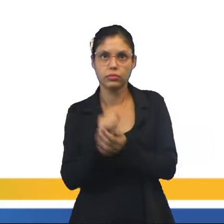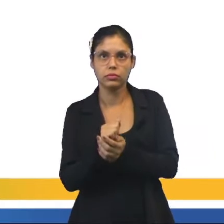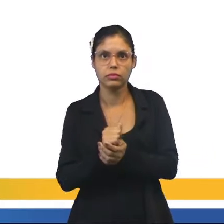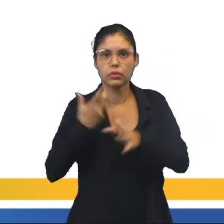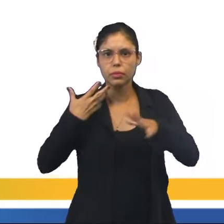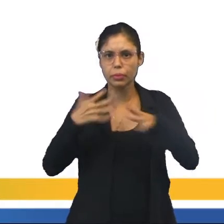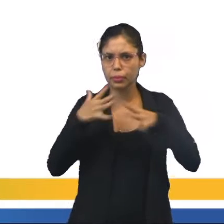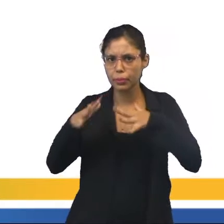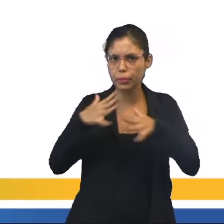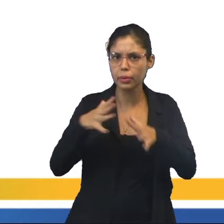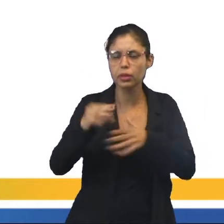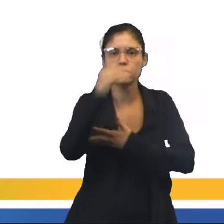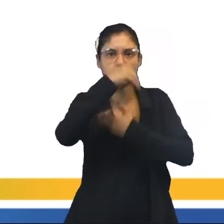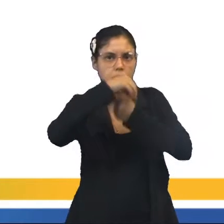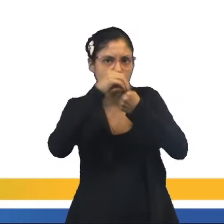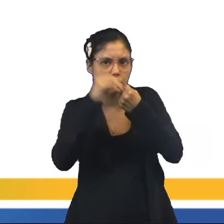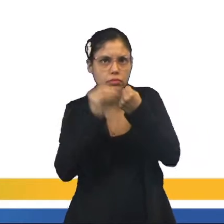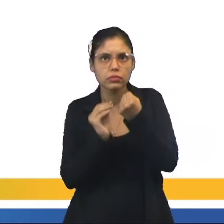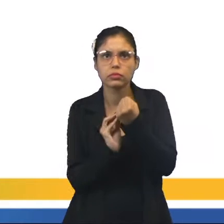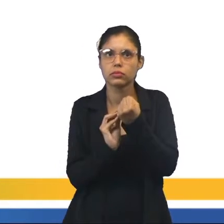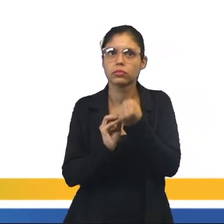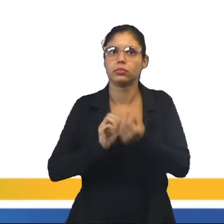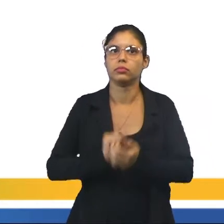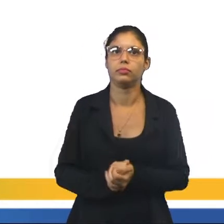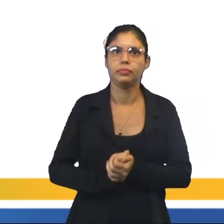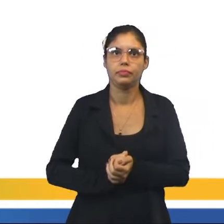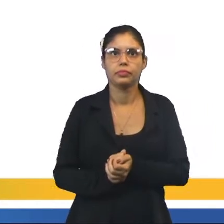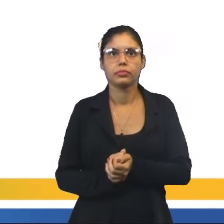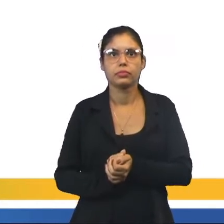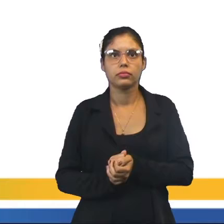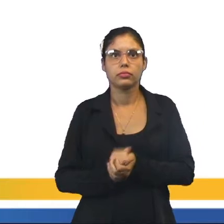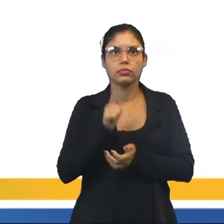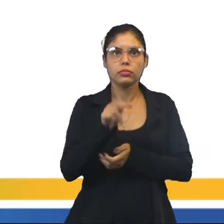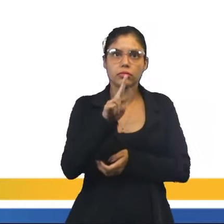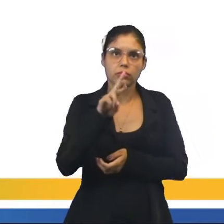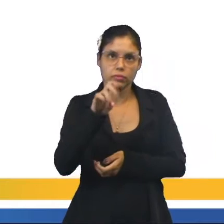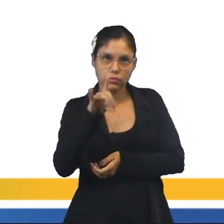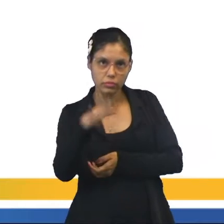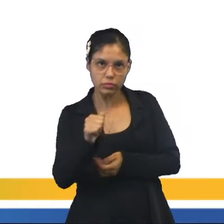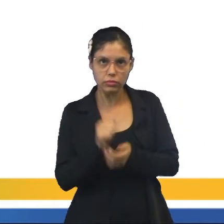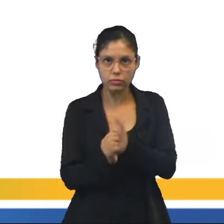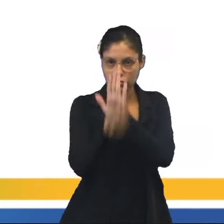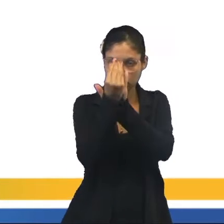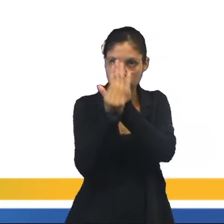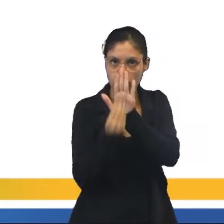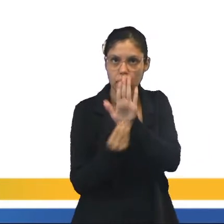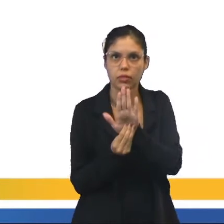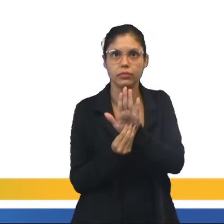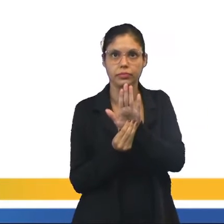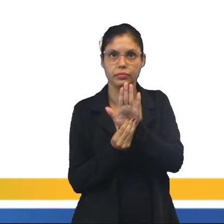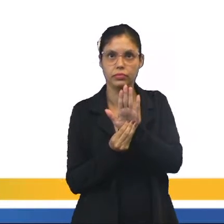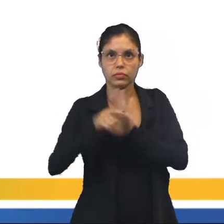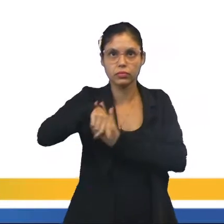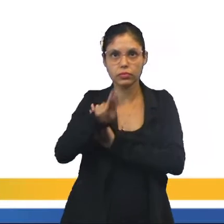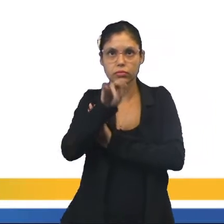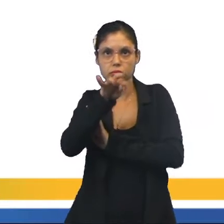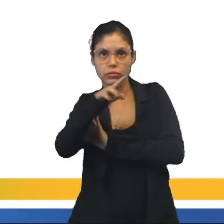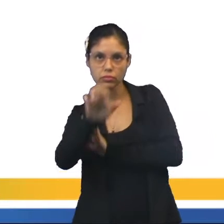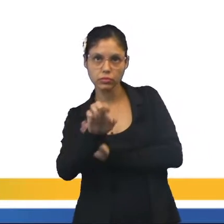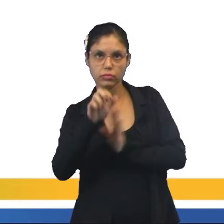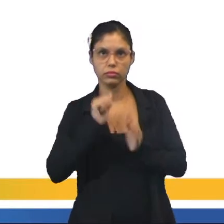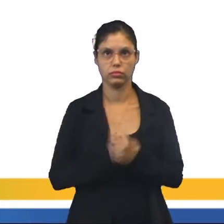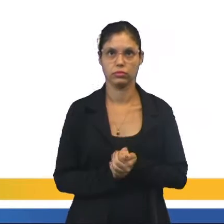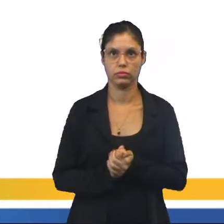grau de agitação das moléculas. As grandezas que são dadas